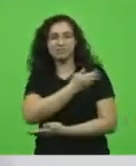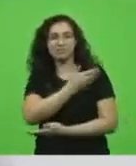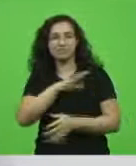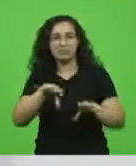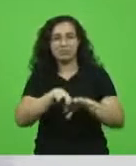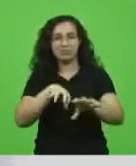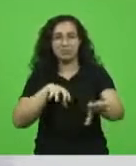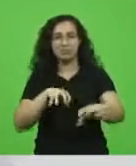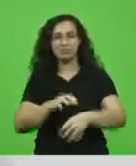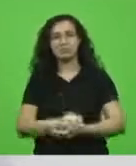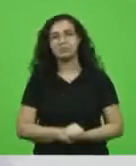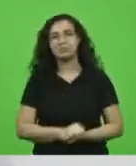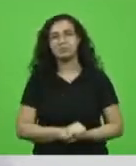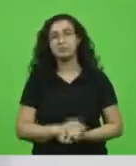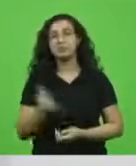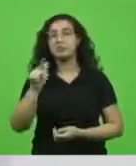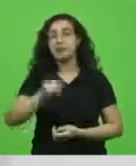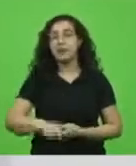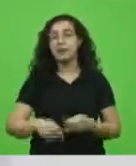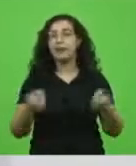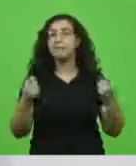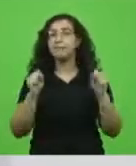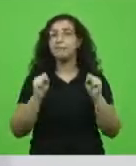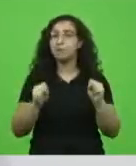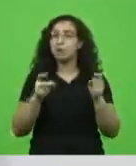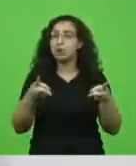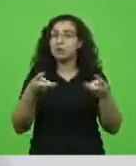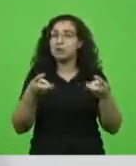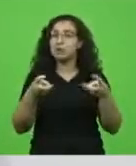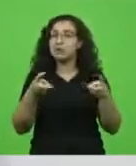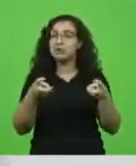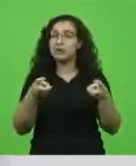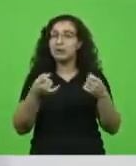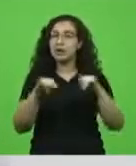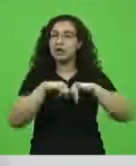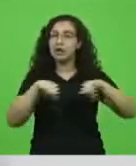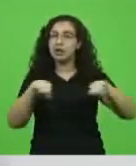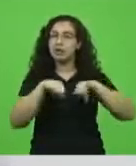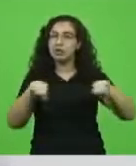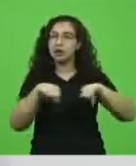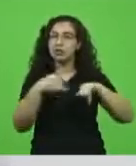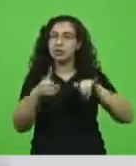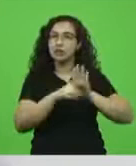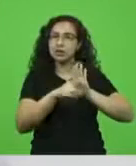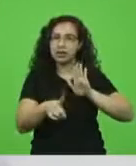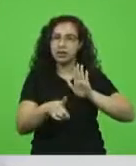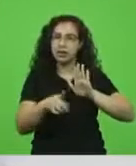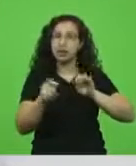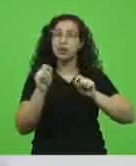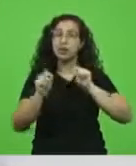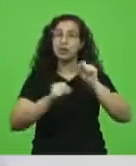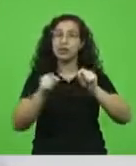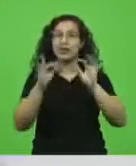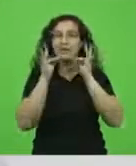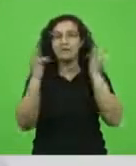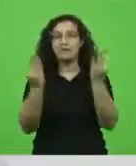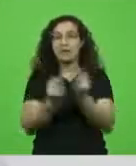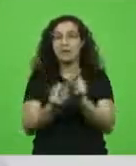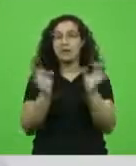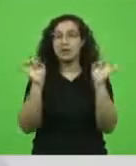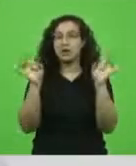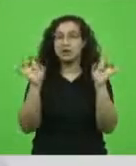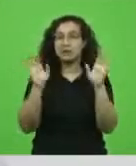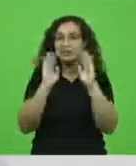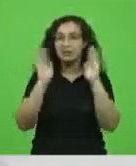Vale ressaltar que podemos perceber, desde a divulgação do presente decreto, que as famílias, em